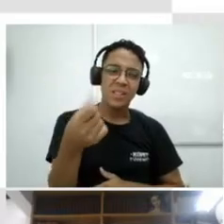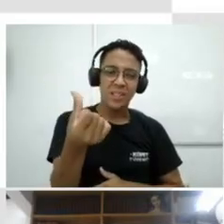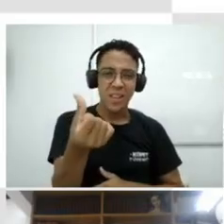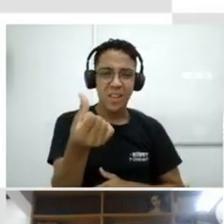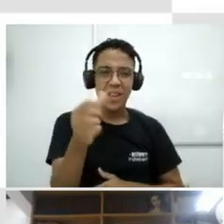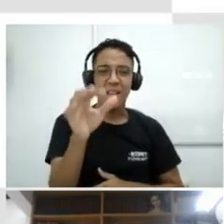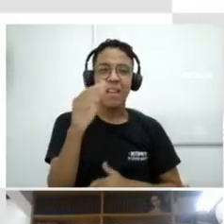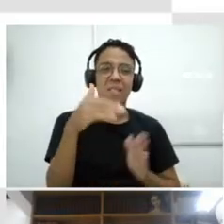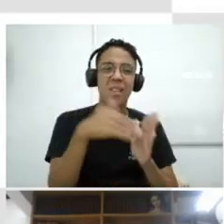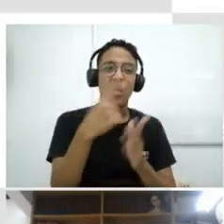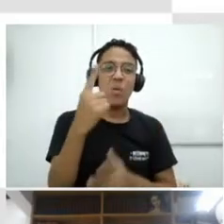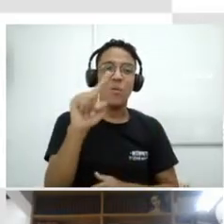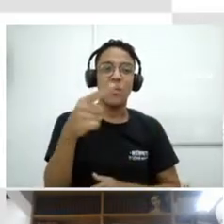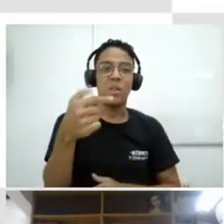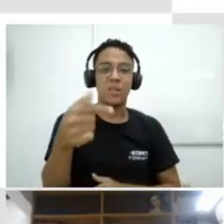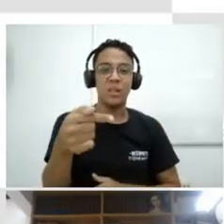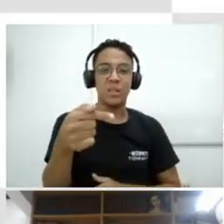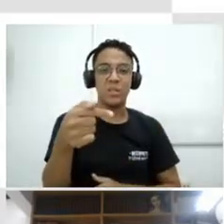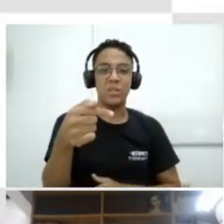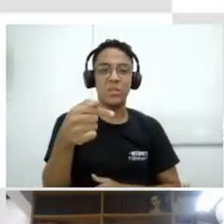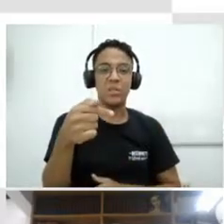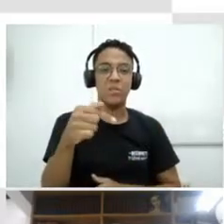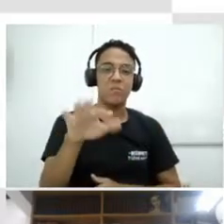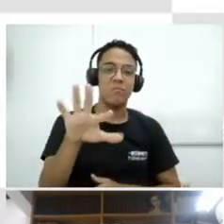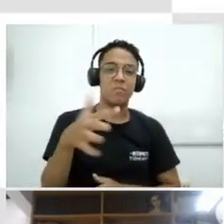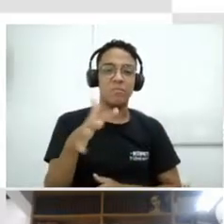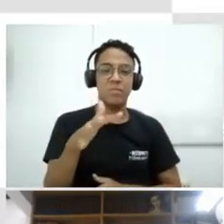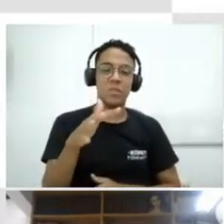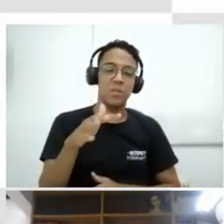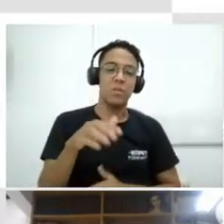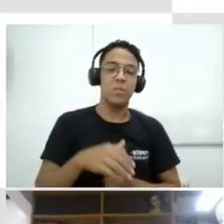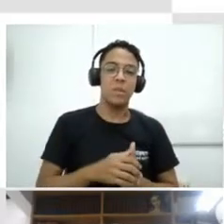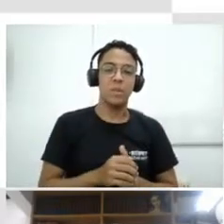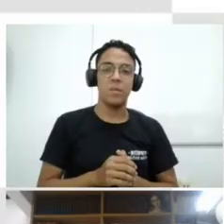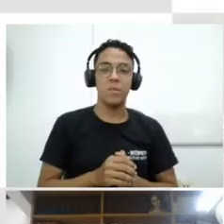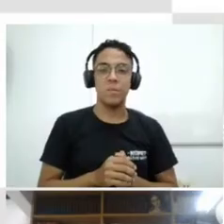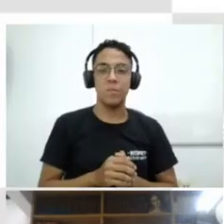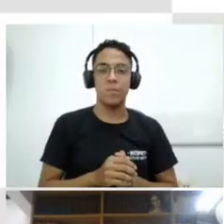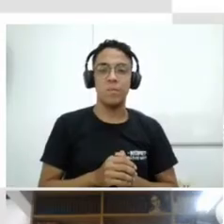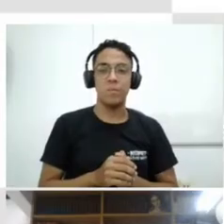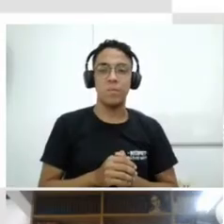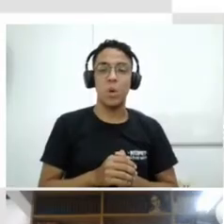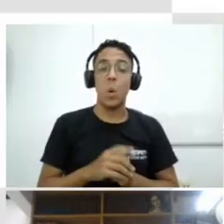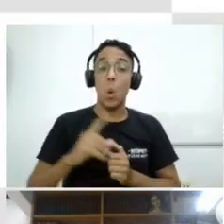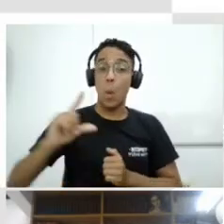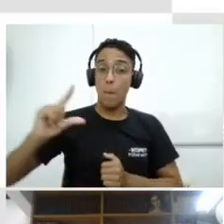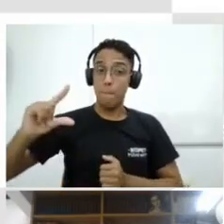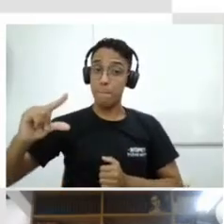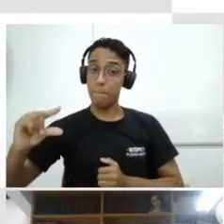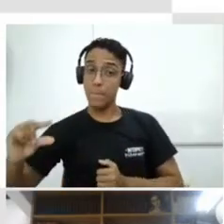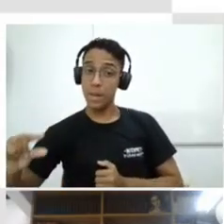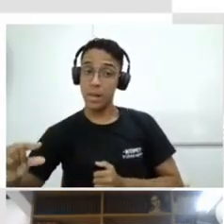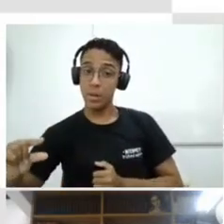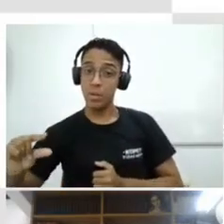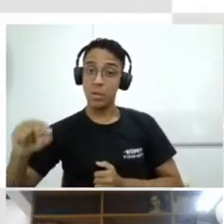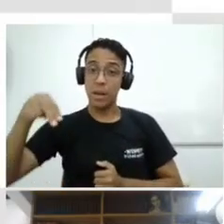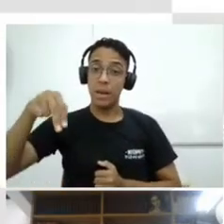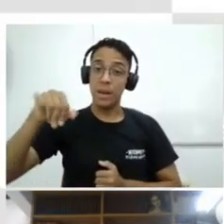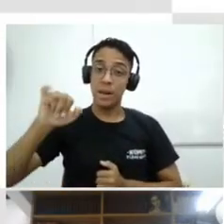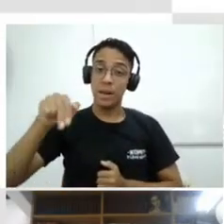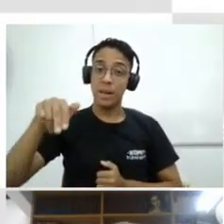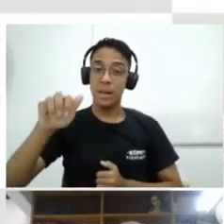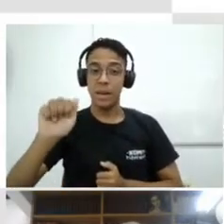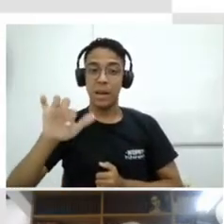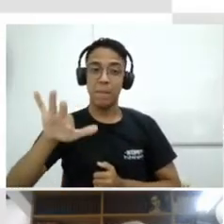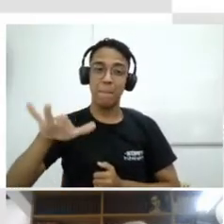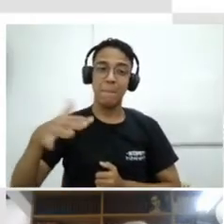ser de 1,6 a 1,65, mais ou menos. E o mínimo do Laninha, né, o Laninha deve mais ou